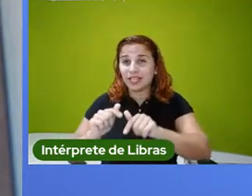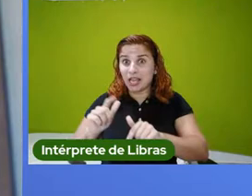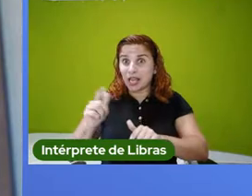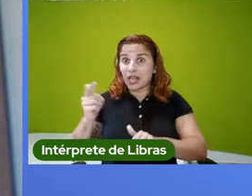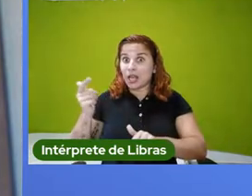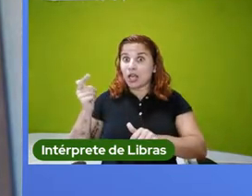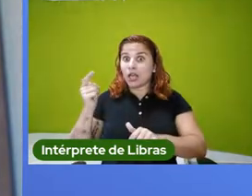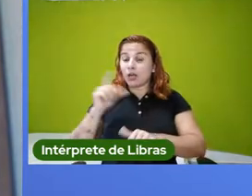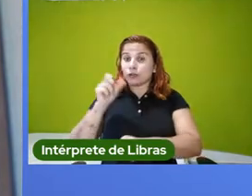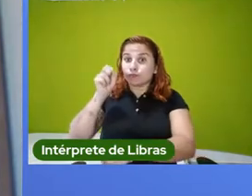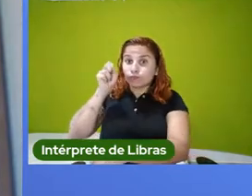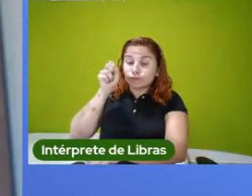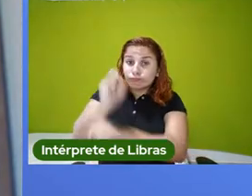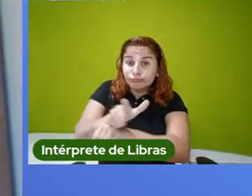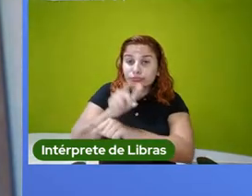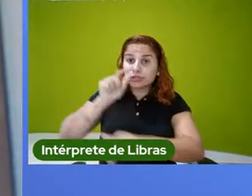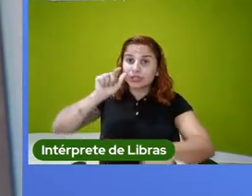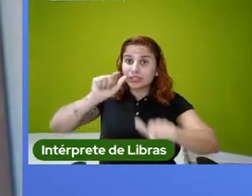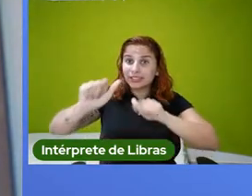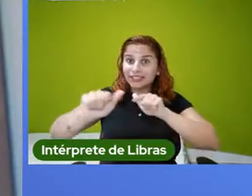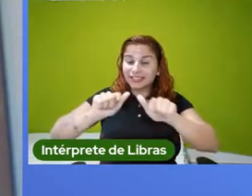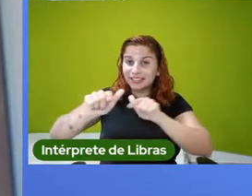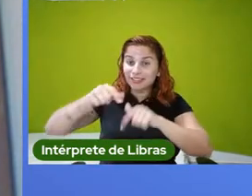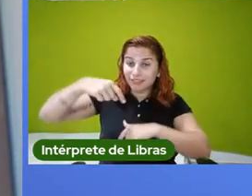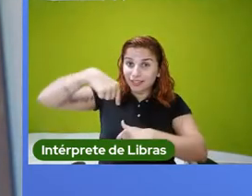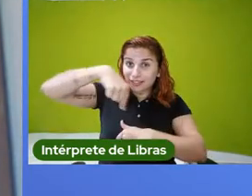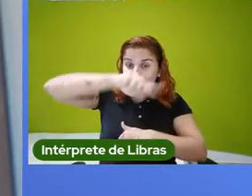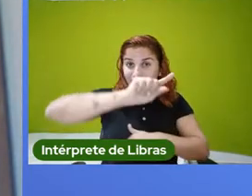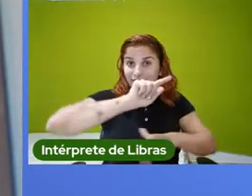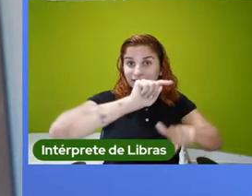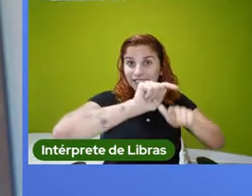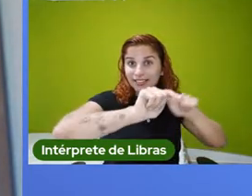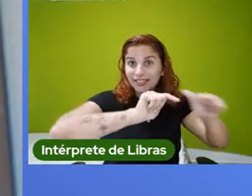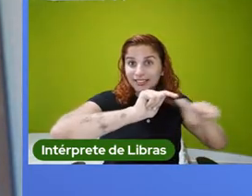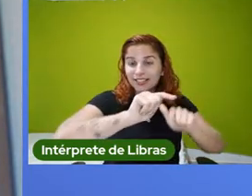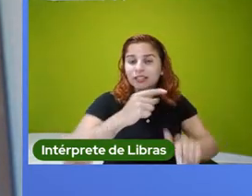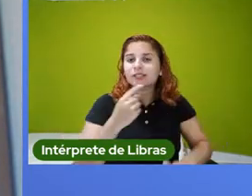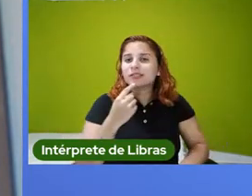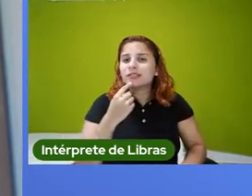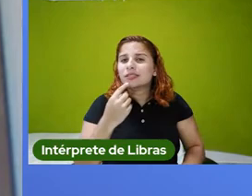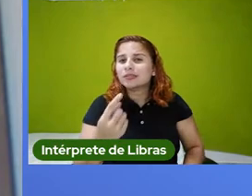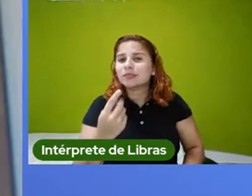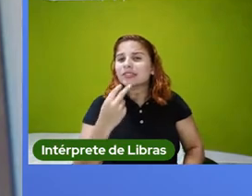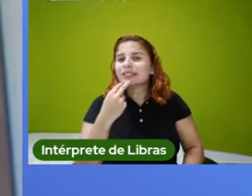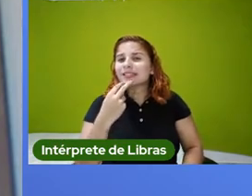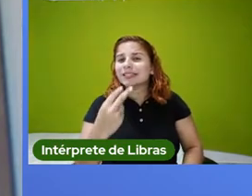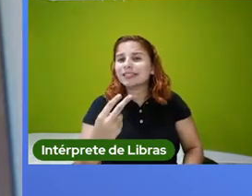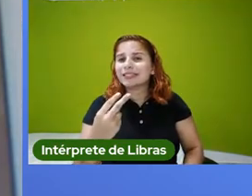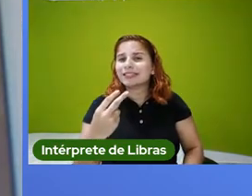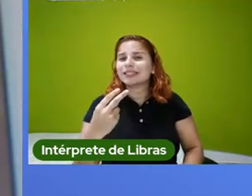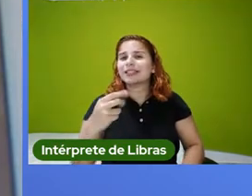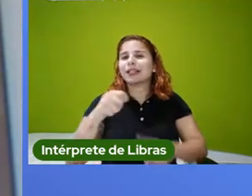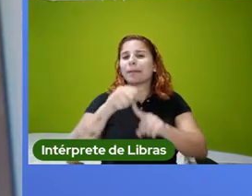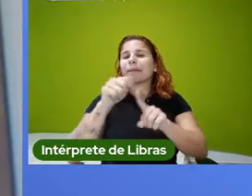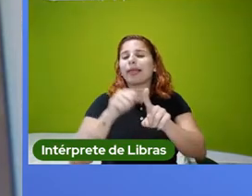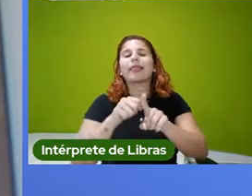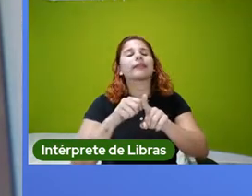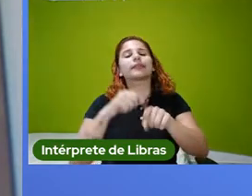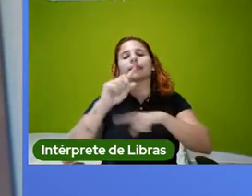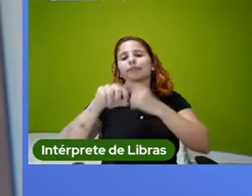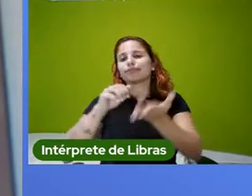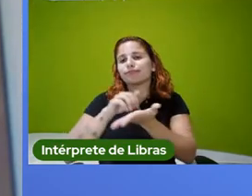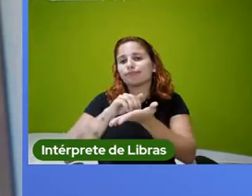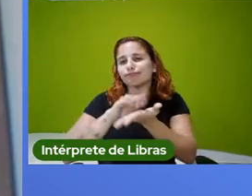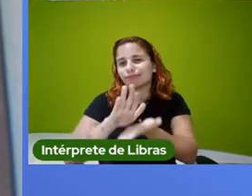conseguem a contratação, elas vão para o mercado de trabalho, algumas semanas ou alguns meses depois elas acabam sendo demitidas